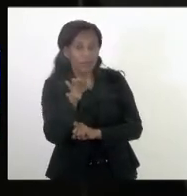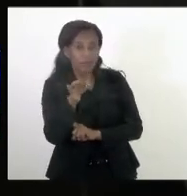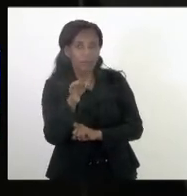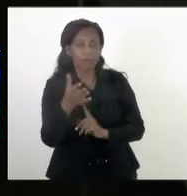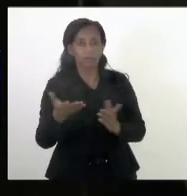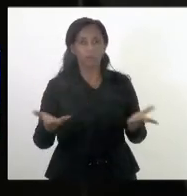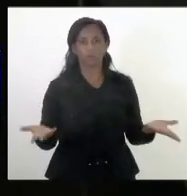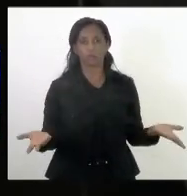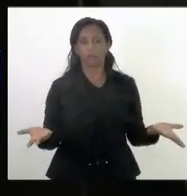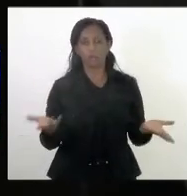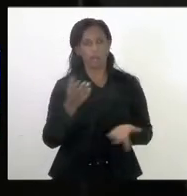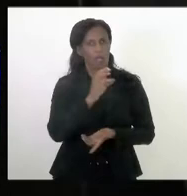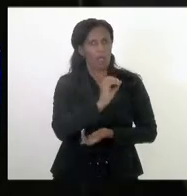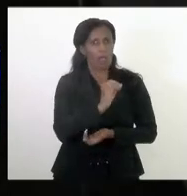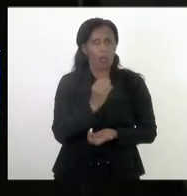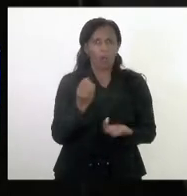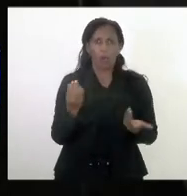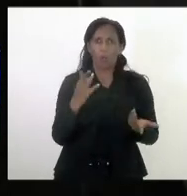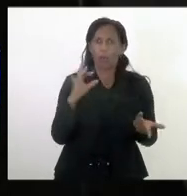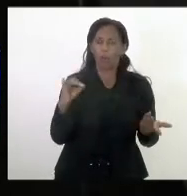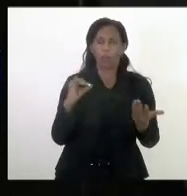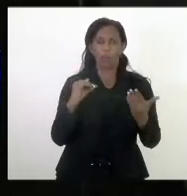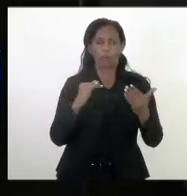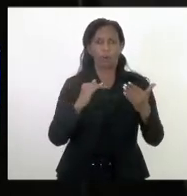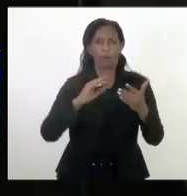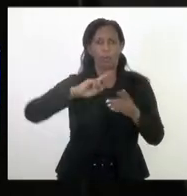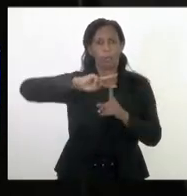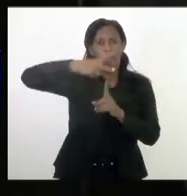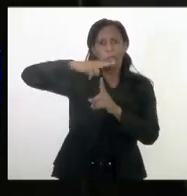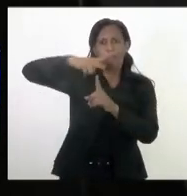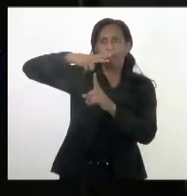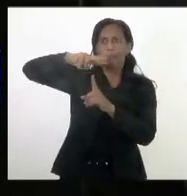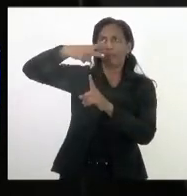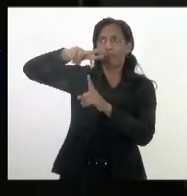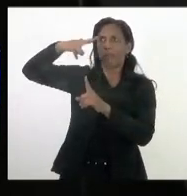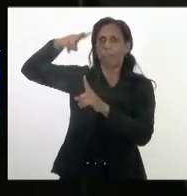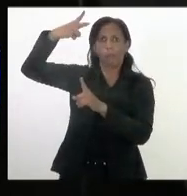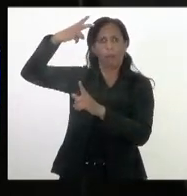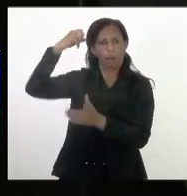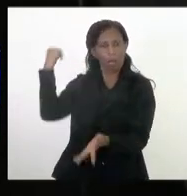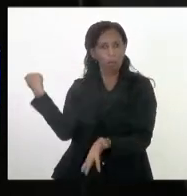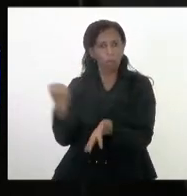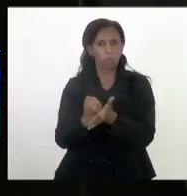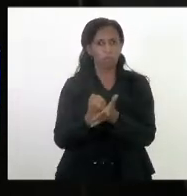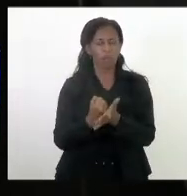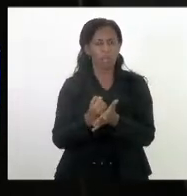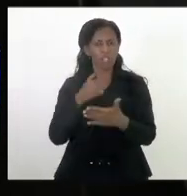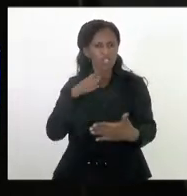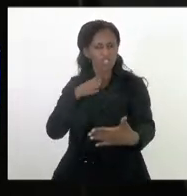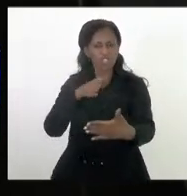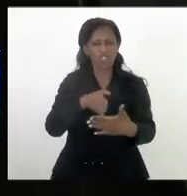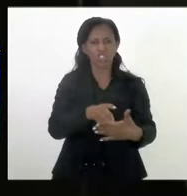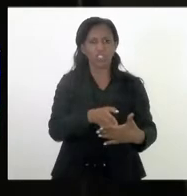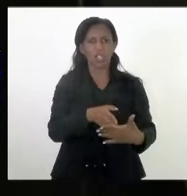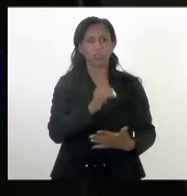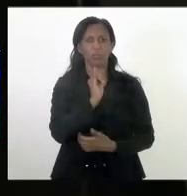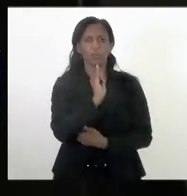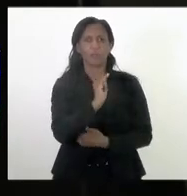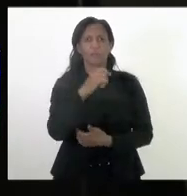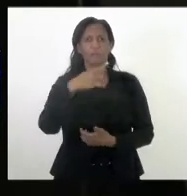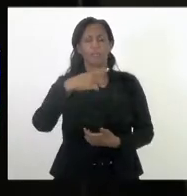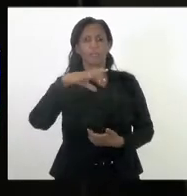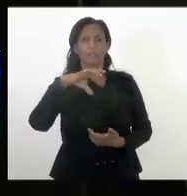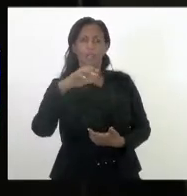1,24%. É óbvio que todos esses aumentos acabam impactando diretamente no IPCA.